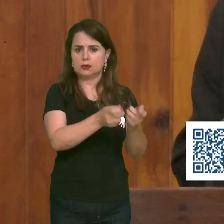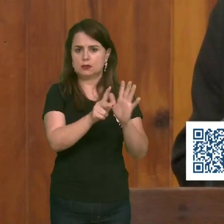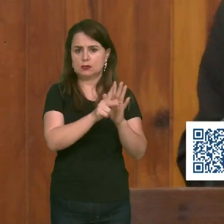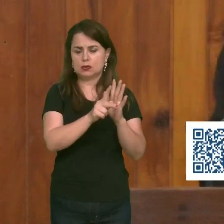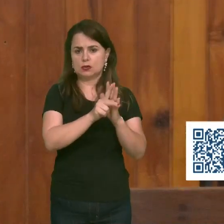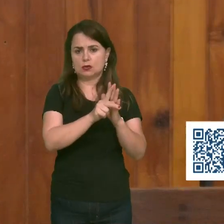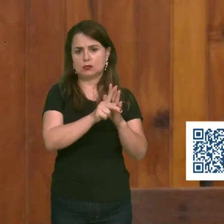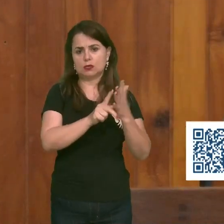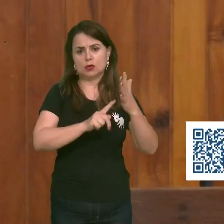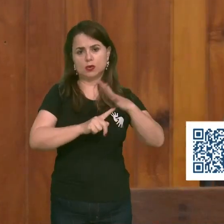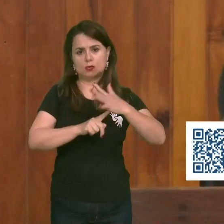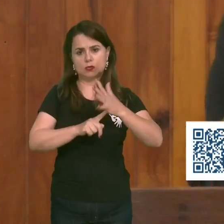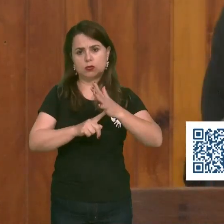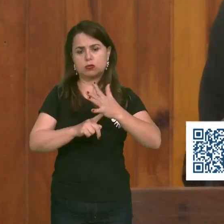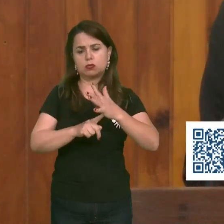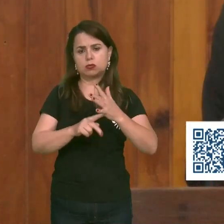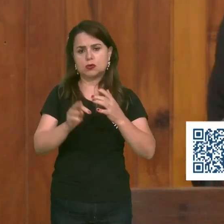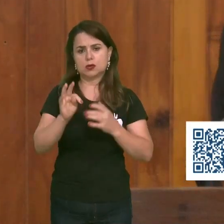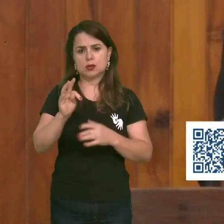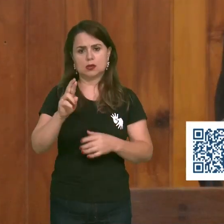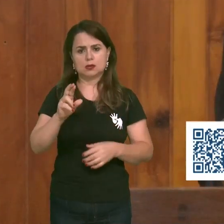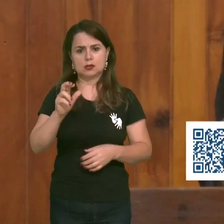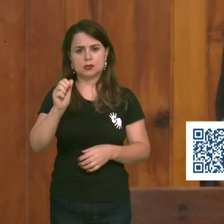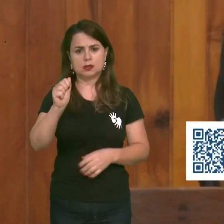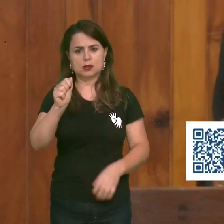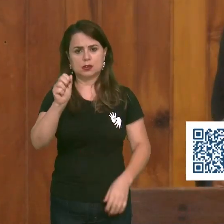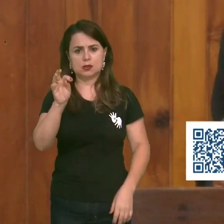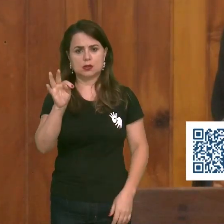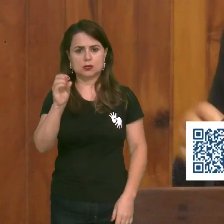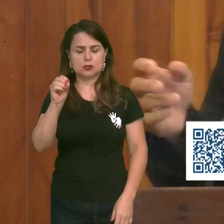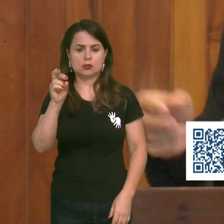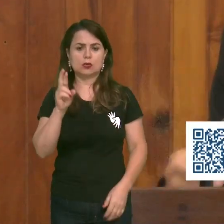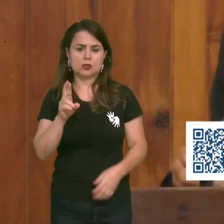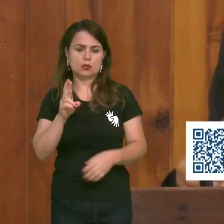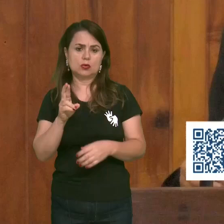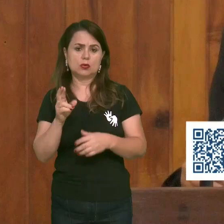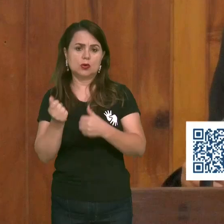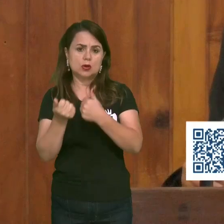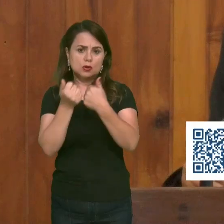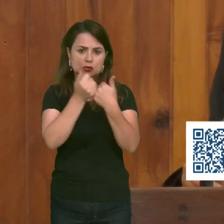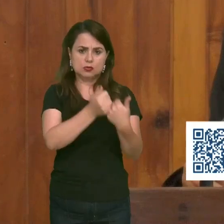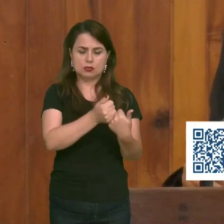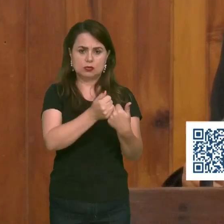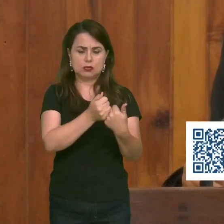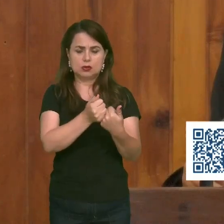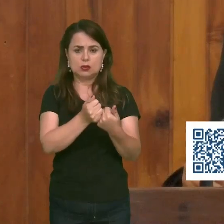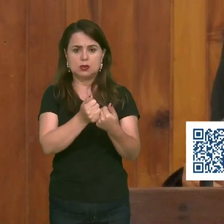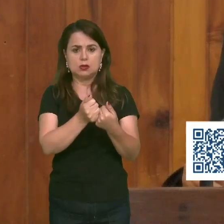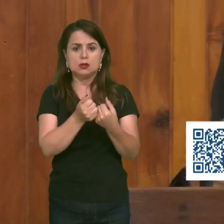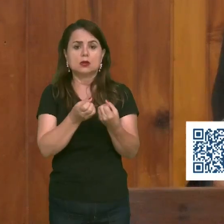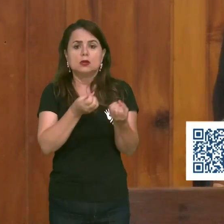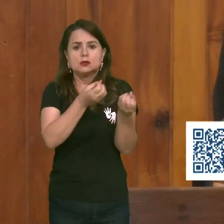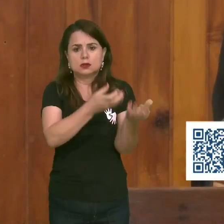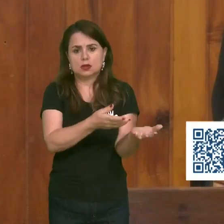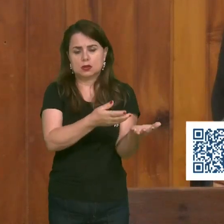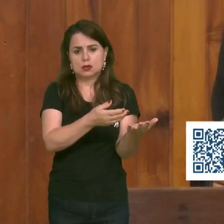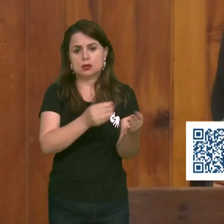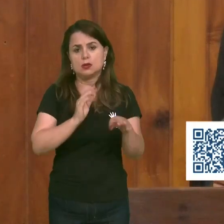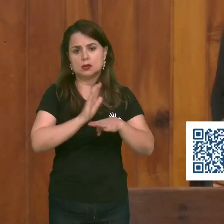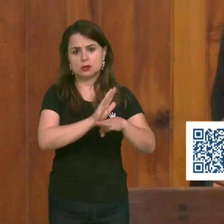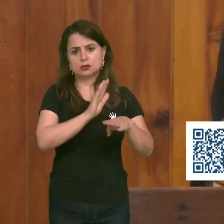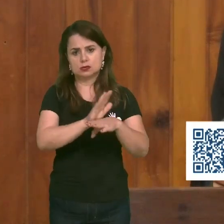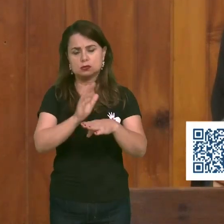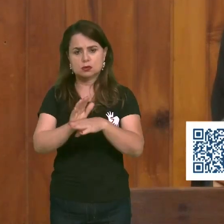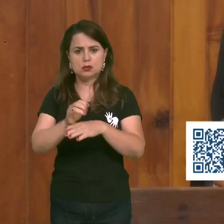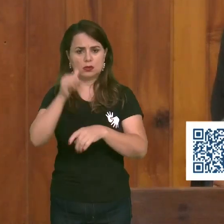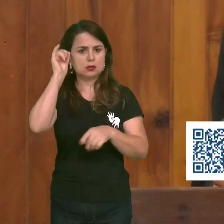montassemos a Patrulha mecanizada aí da secretaria da Agricultura para promover aí esse trabalho aí junto